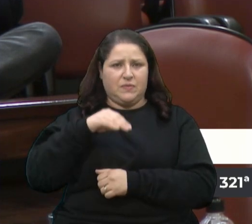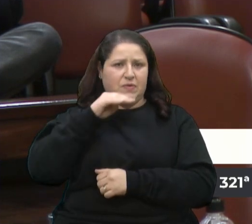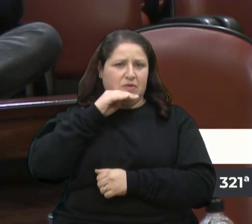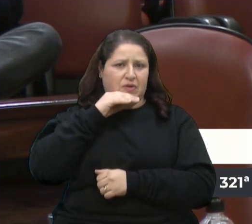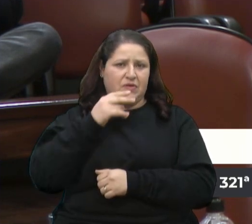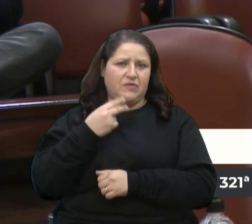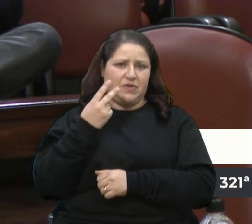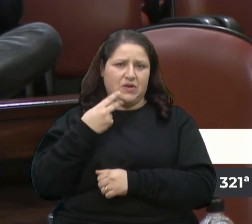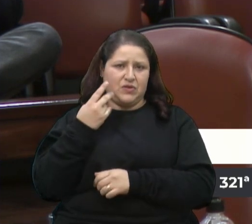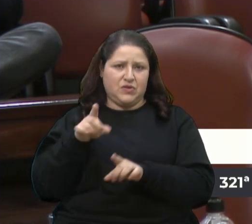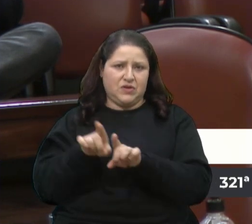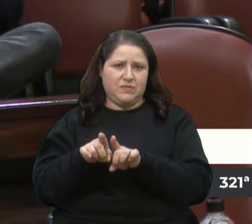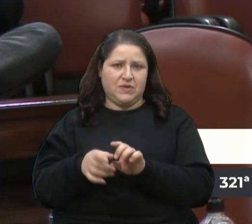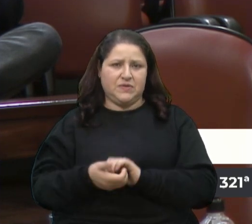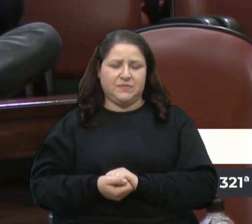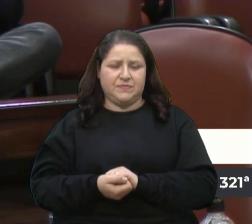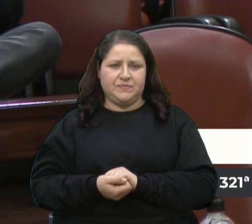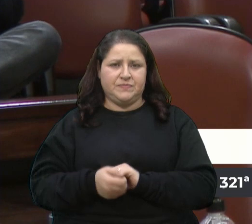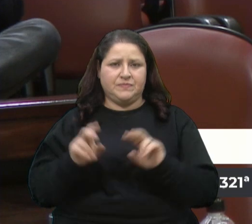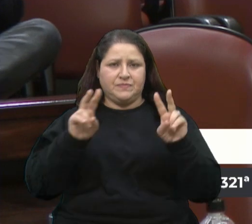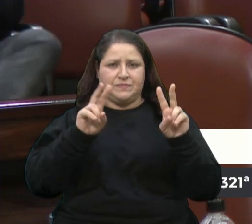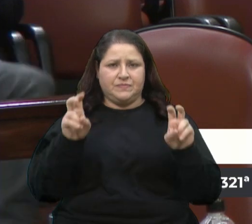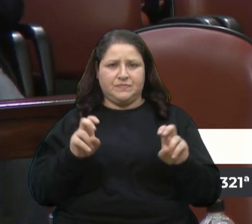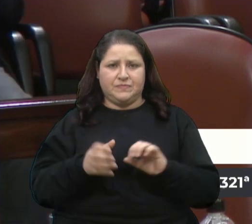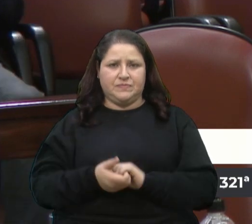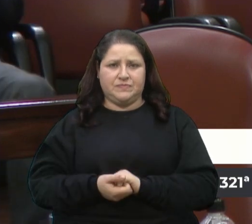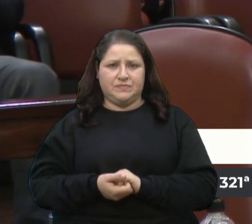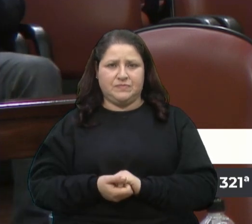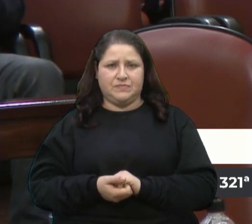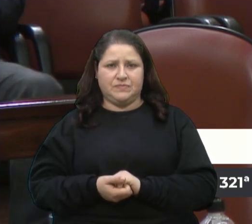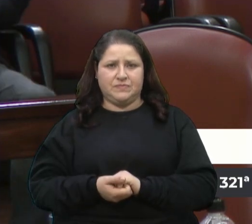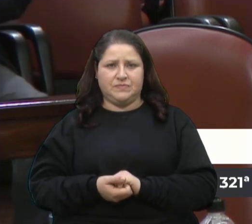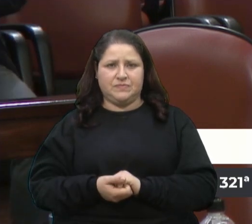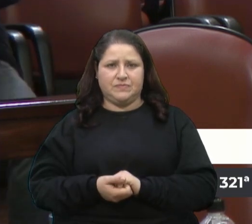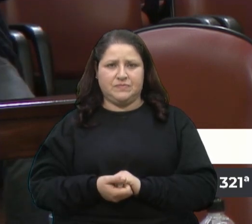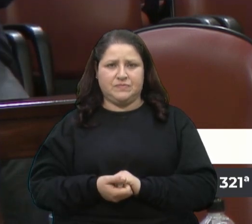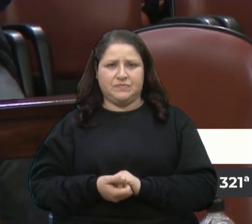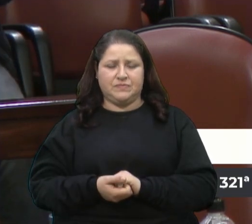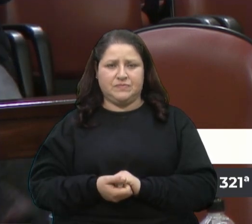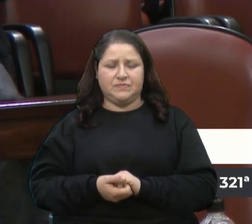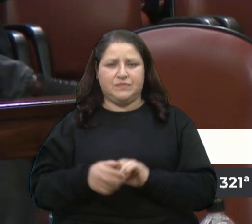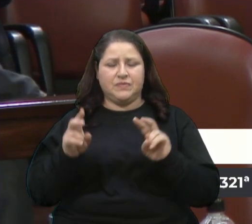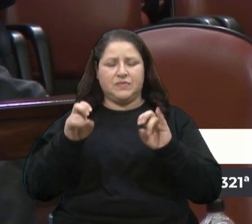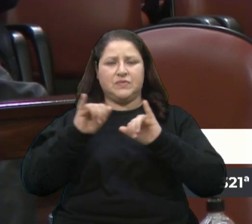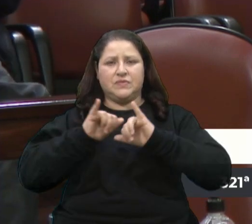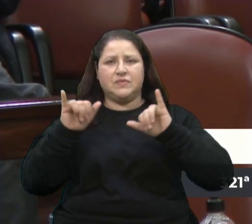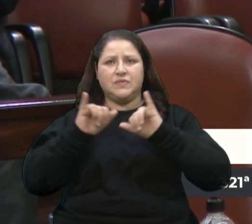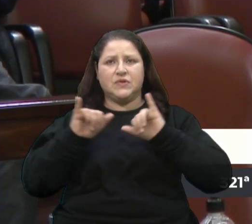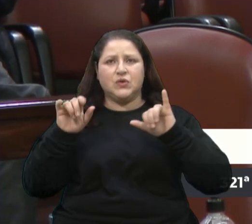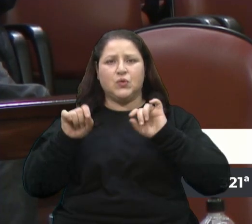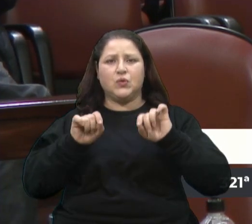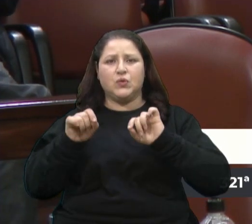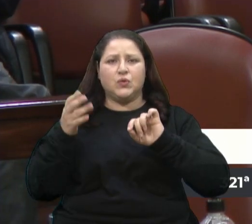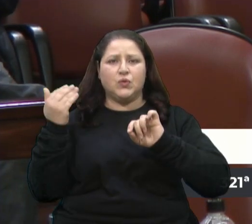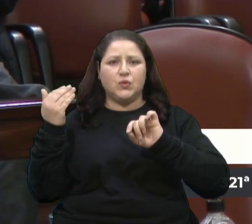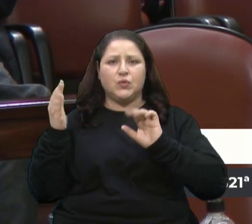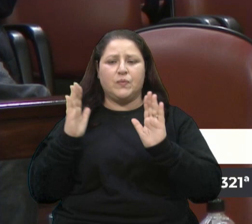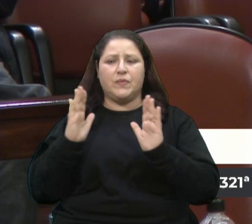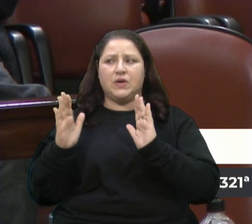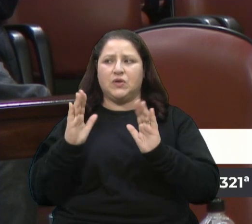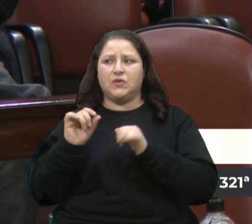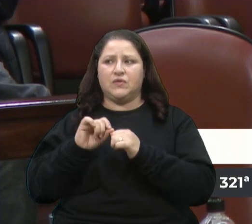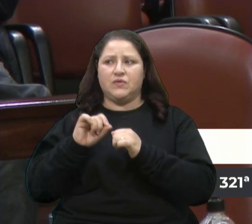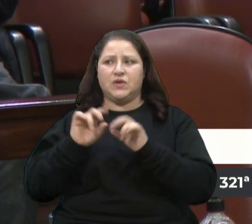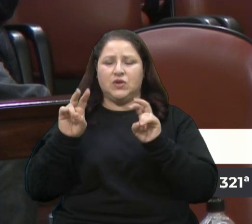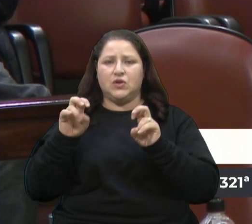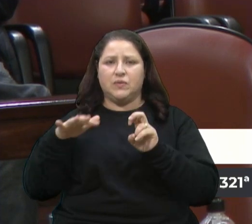também, né? E o tema era sobre a questão para divulgar o que foi feito nesse período sobre a